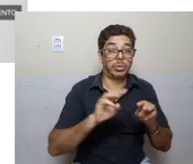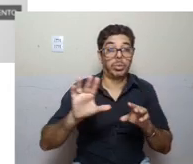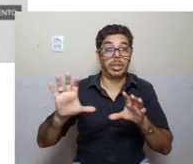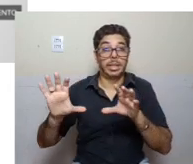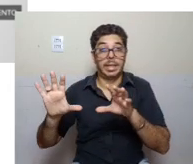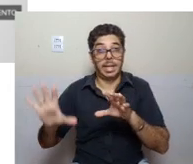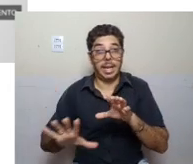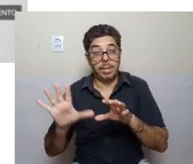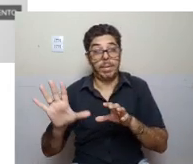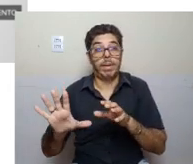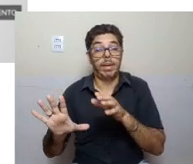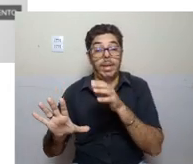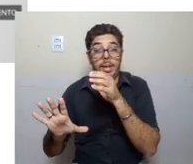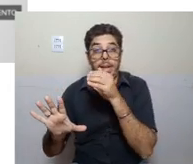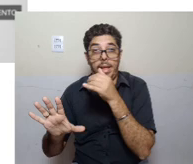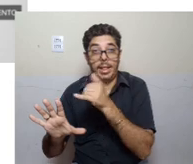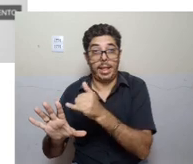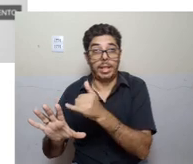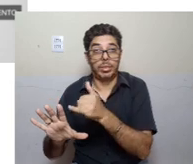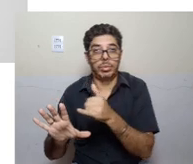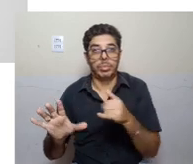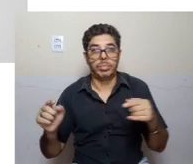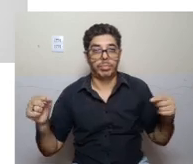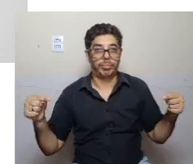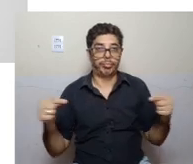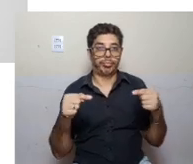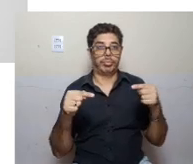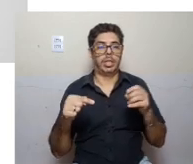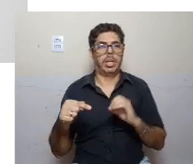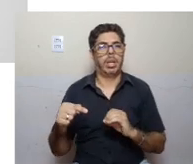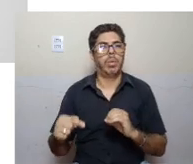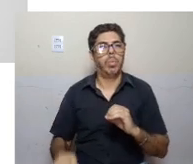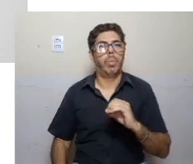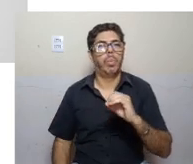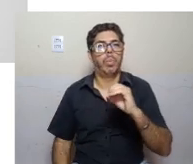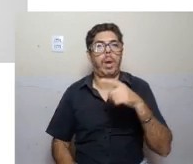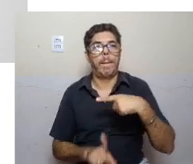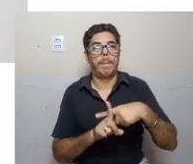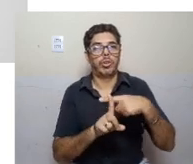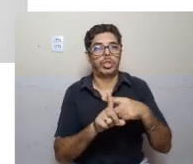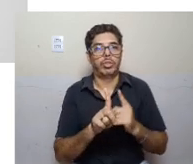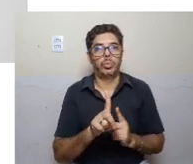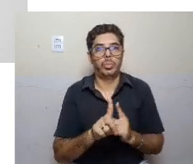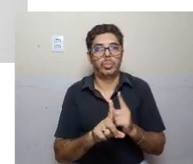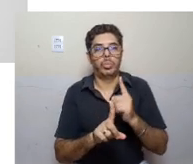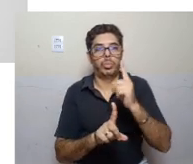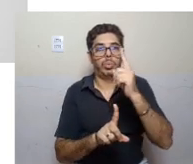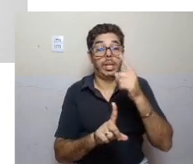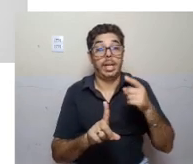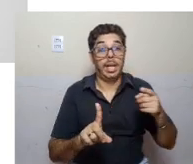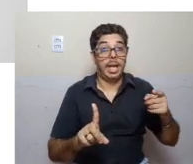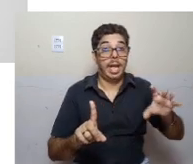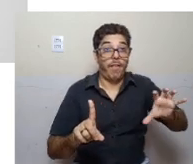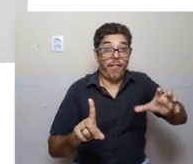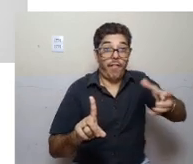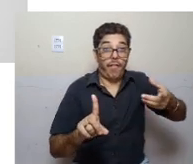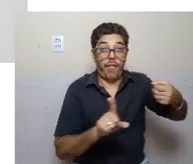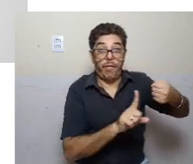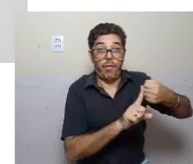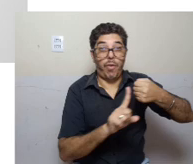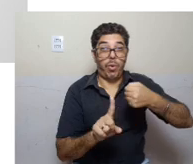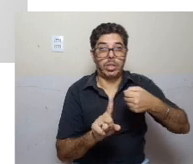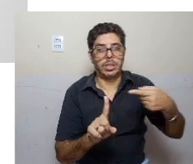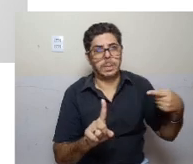magnético uniformes e ortogonais entre si. Se a carga é positiva e a velocidade é para cima, então a força magnética